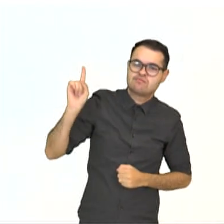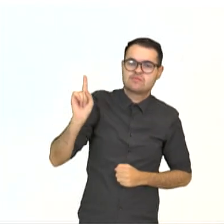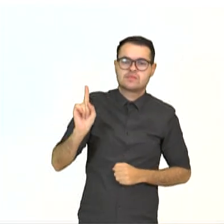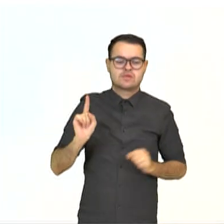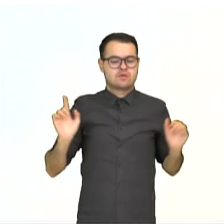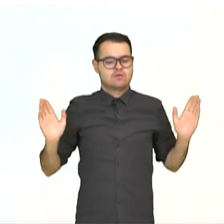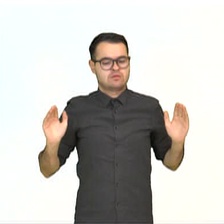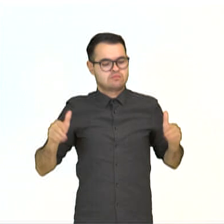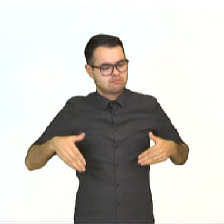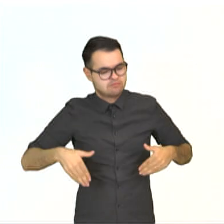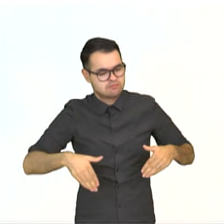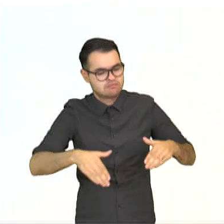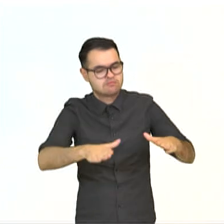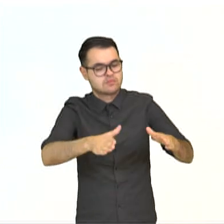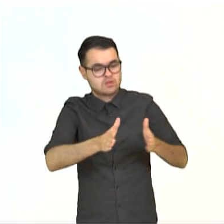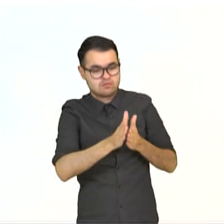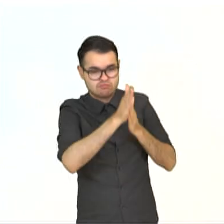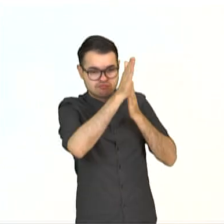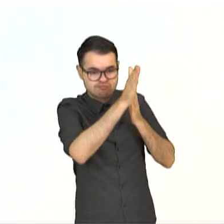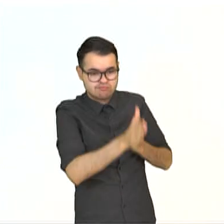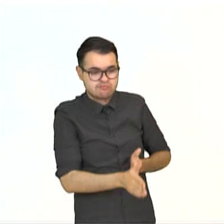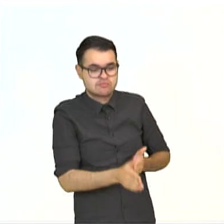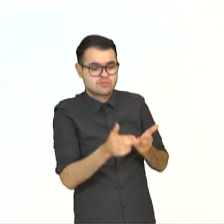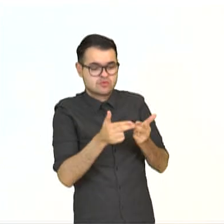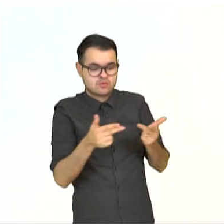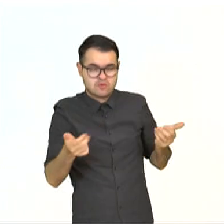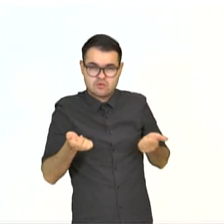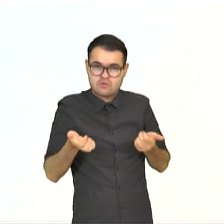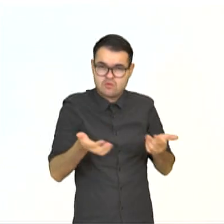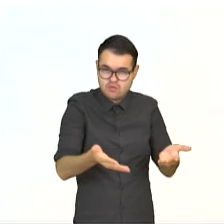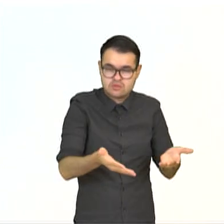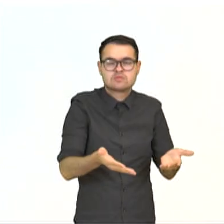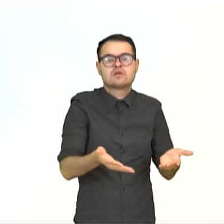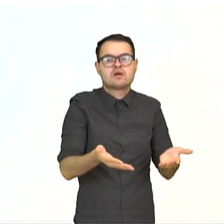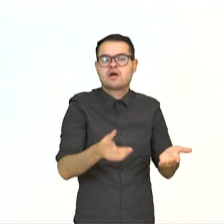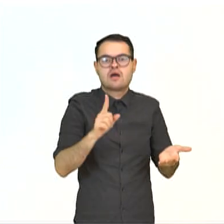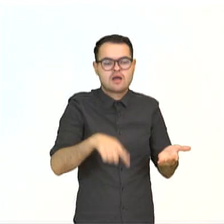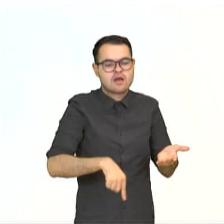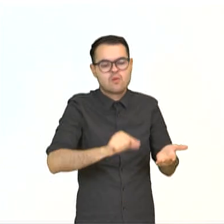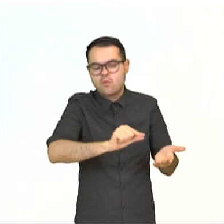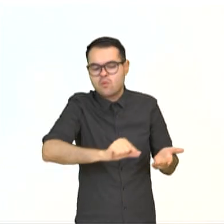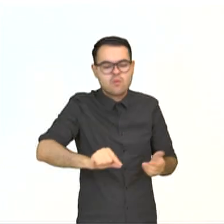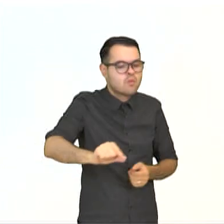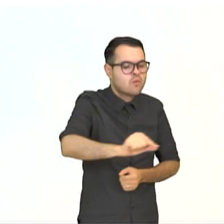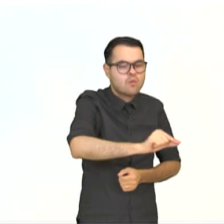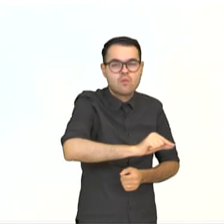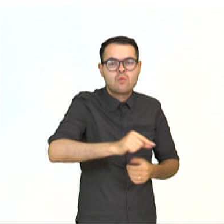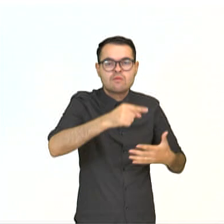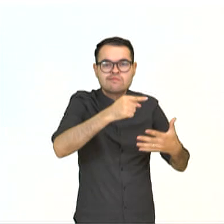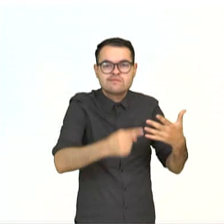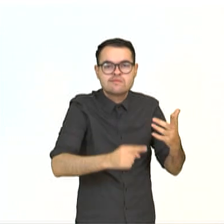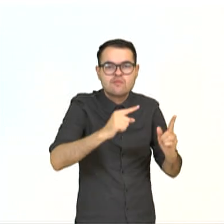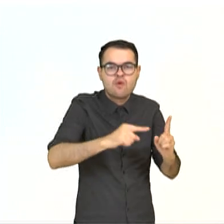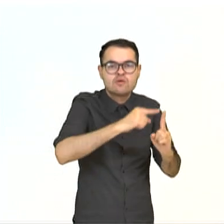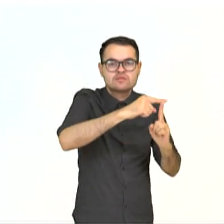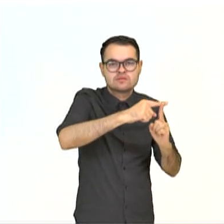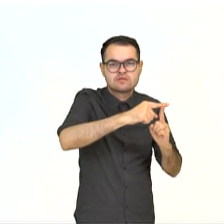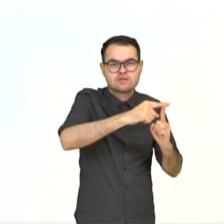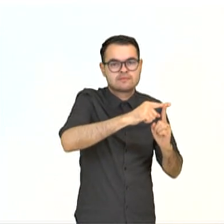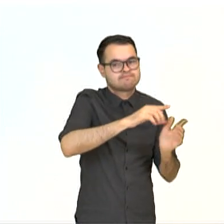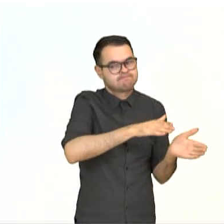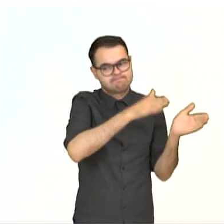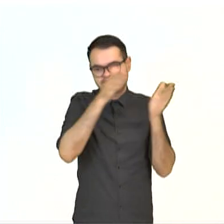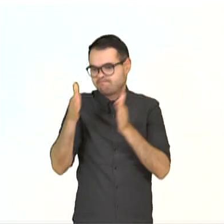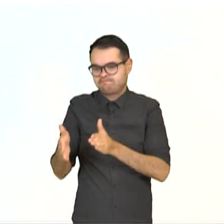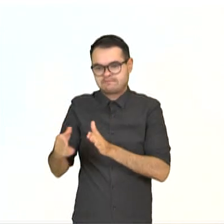te predestinou e disse qualquer coisa, geralmente nós temos ali algumas características positivas. E nesse caso